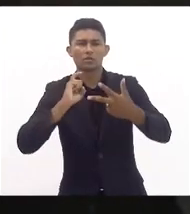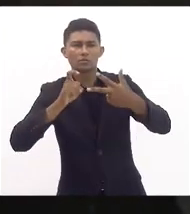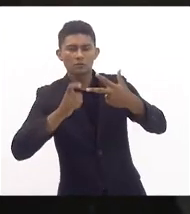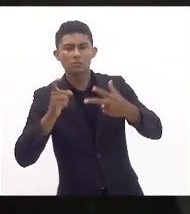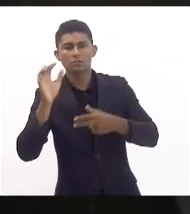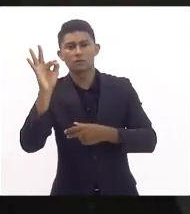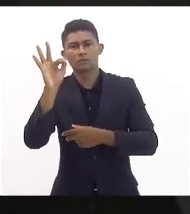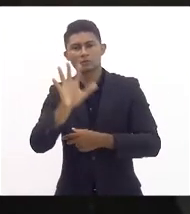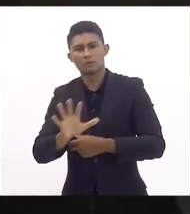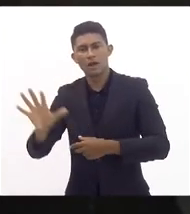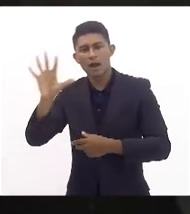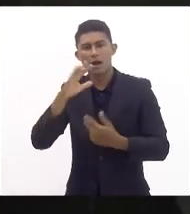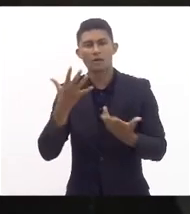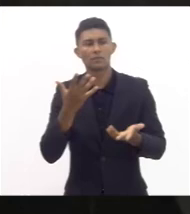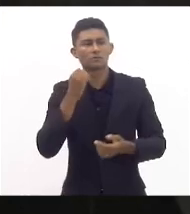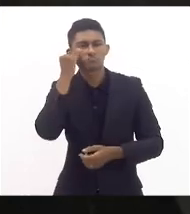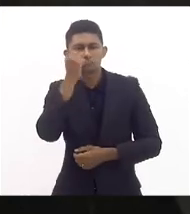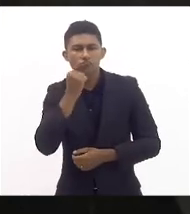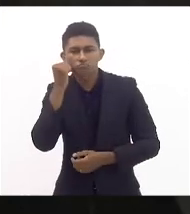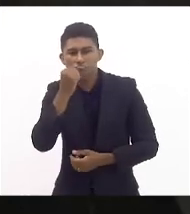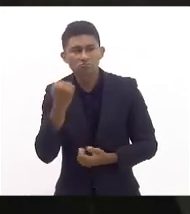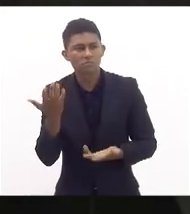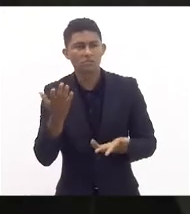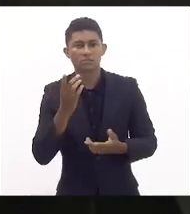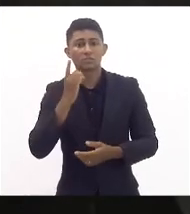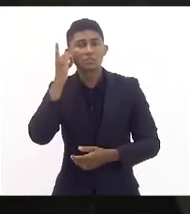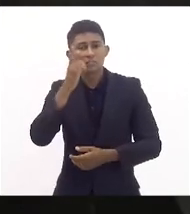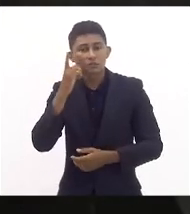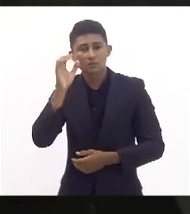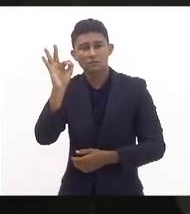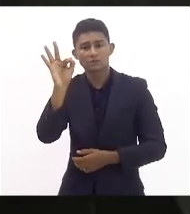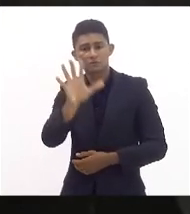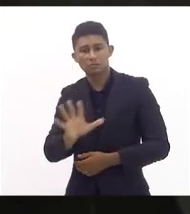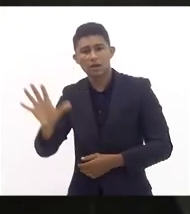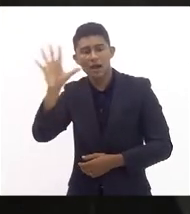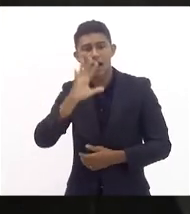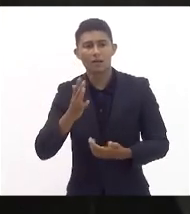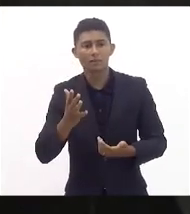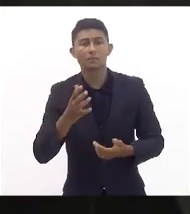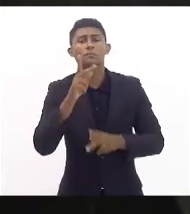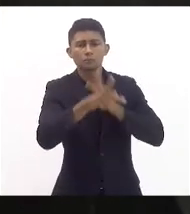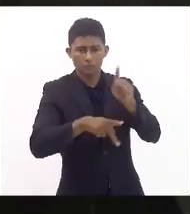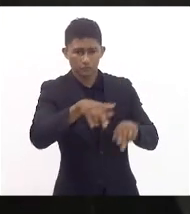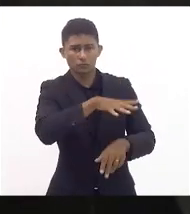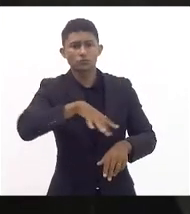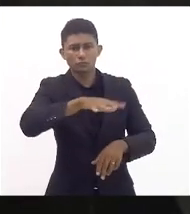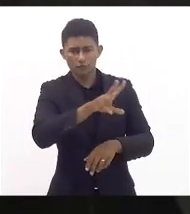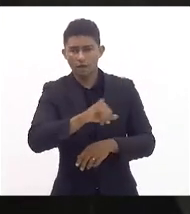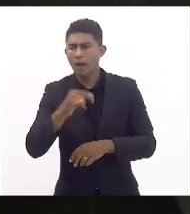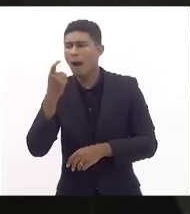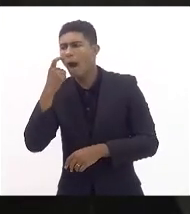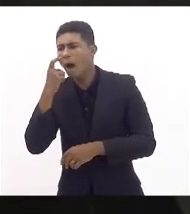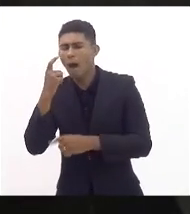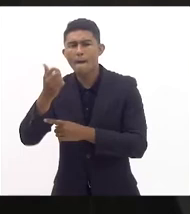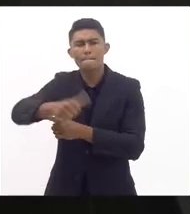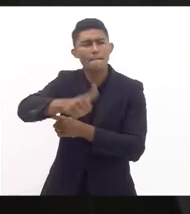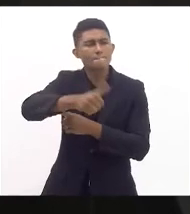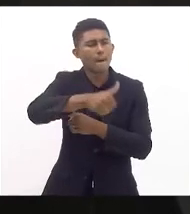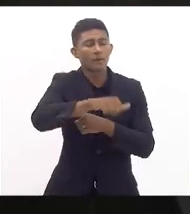não é, dos senadores, dos deputados federais, e nós temos que trabalhar com a verdade.